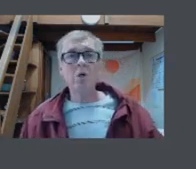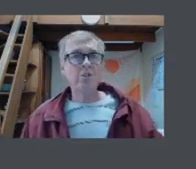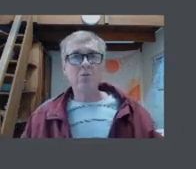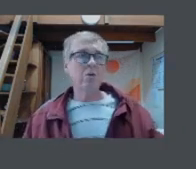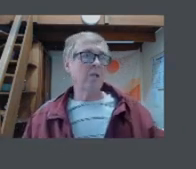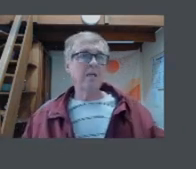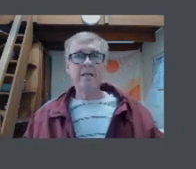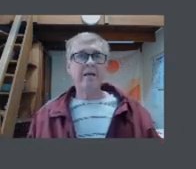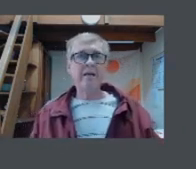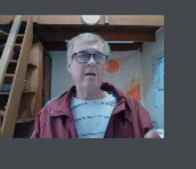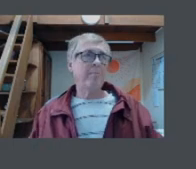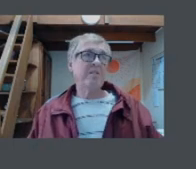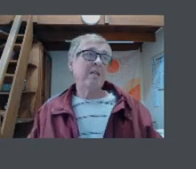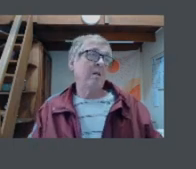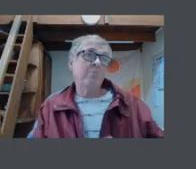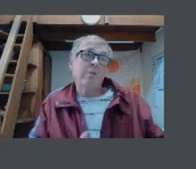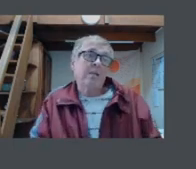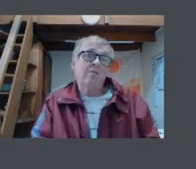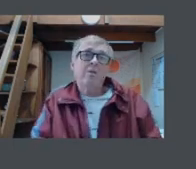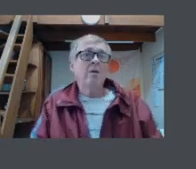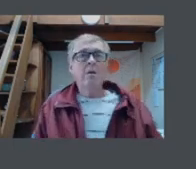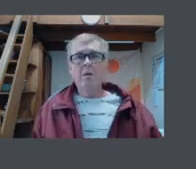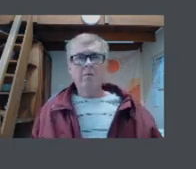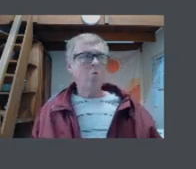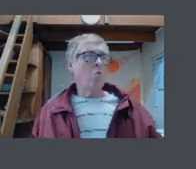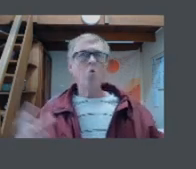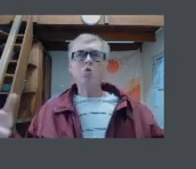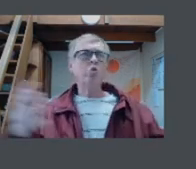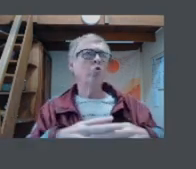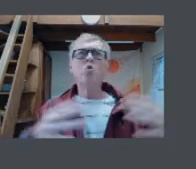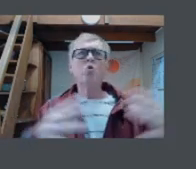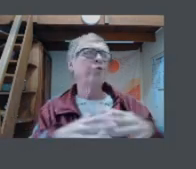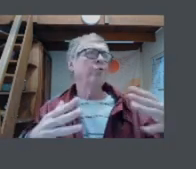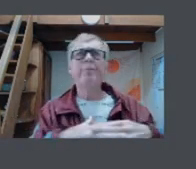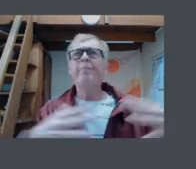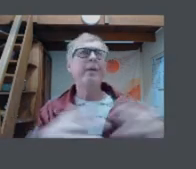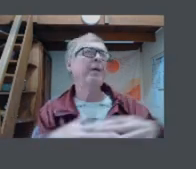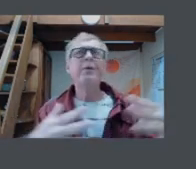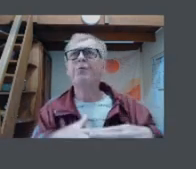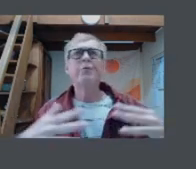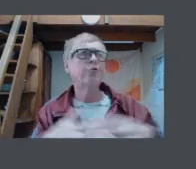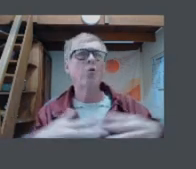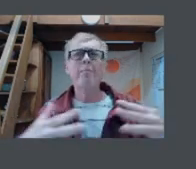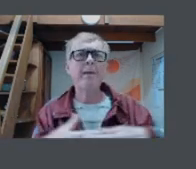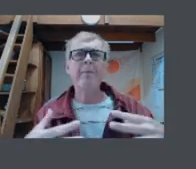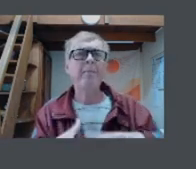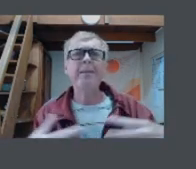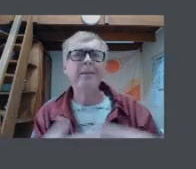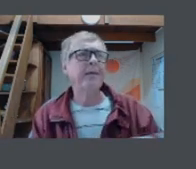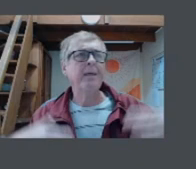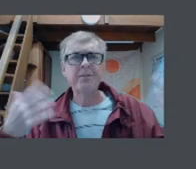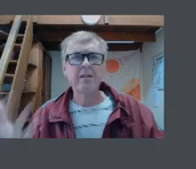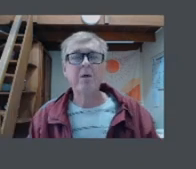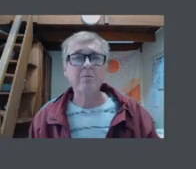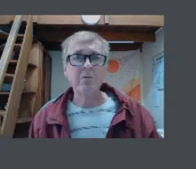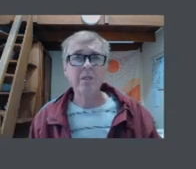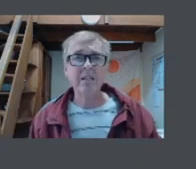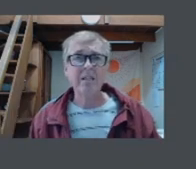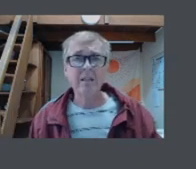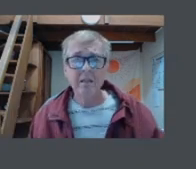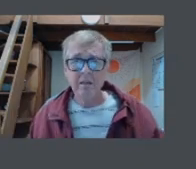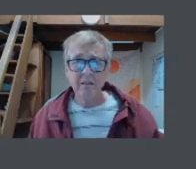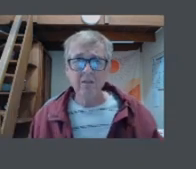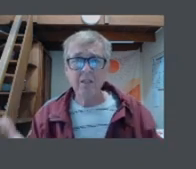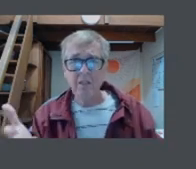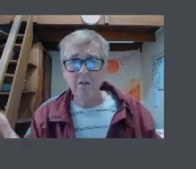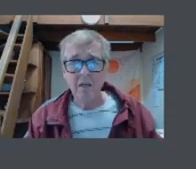assim não não pode olha ela tá passando mais população ao conjunto de Penso somapb ter descambado